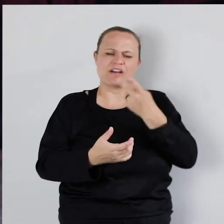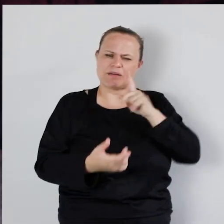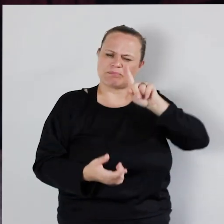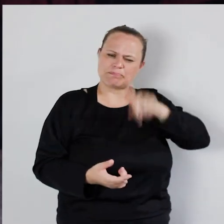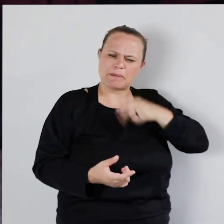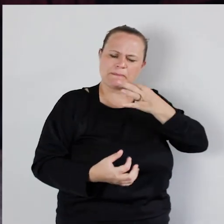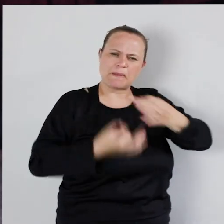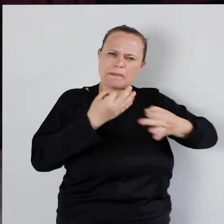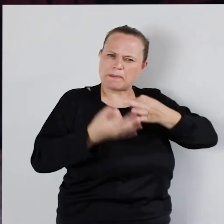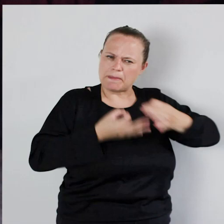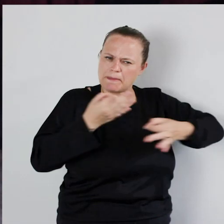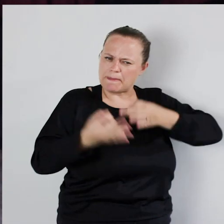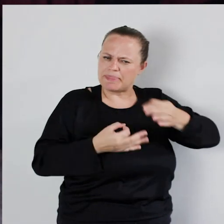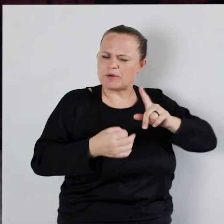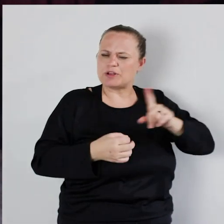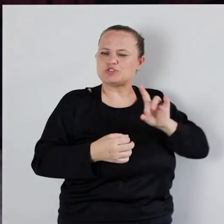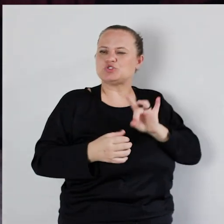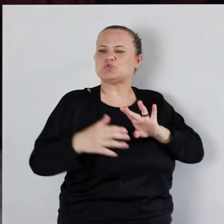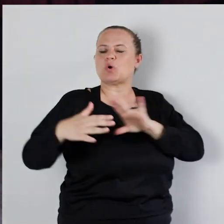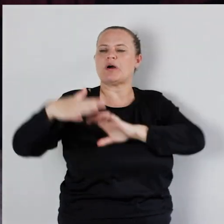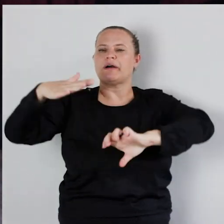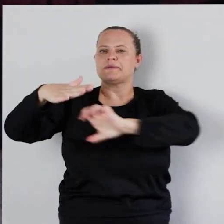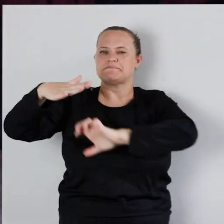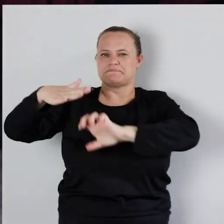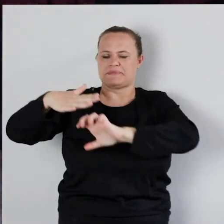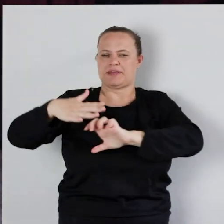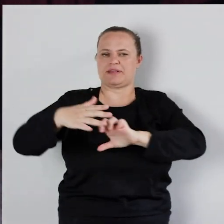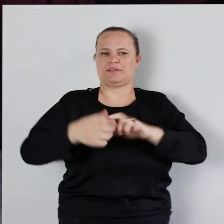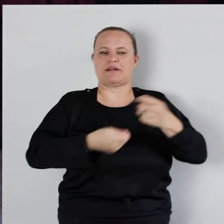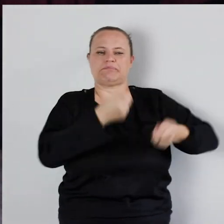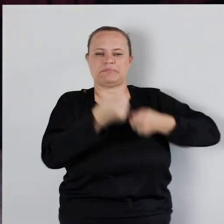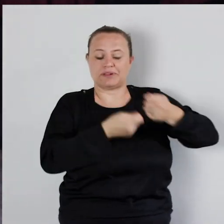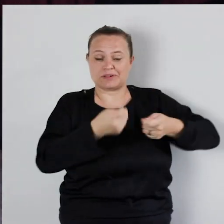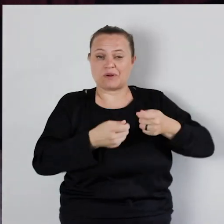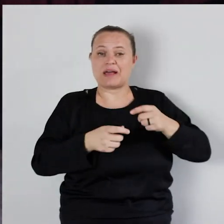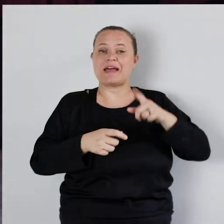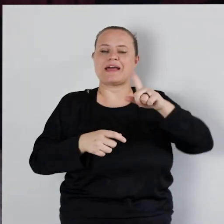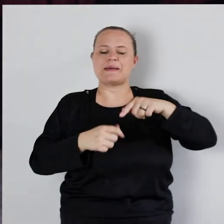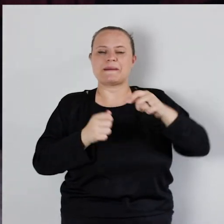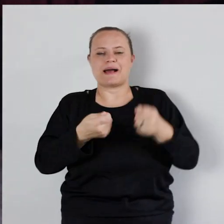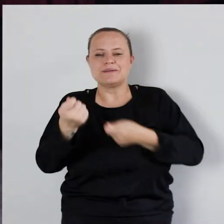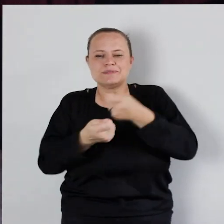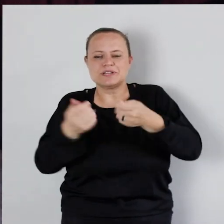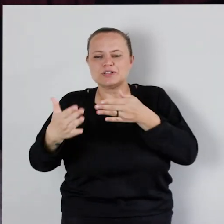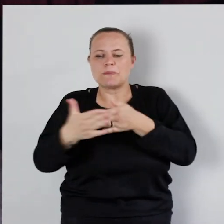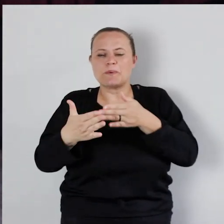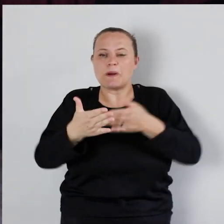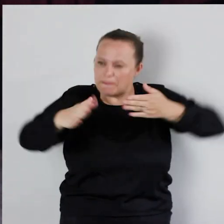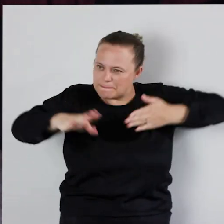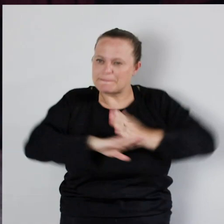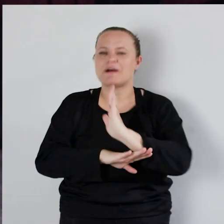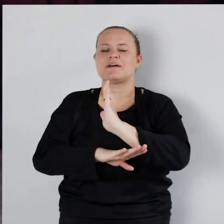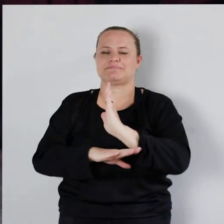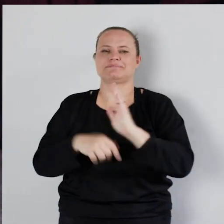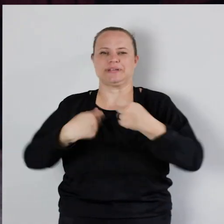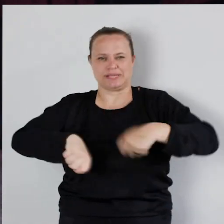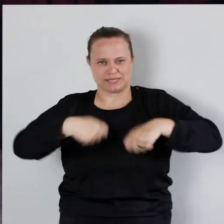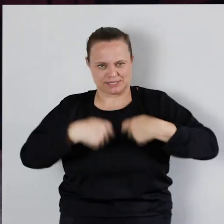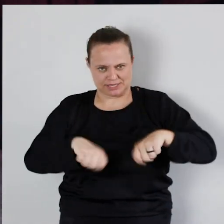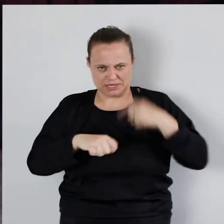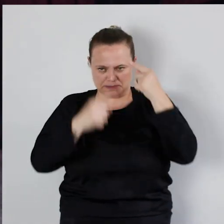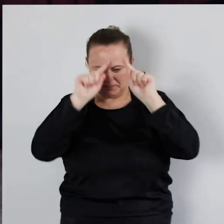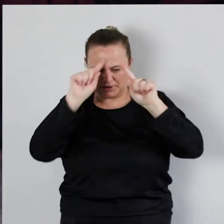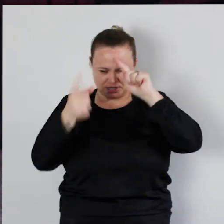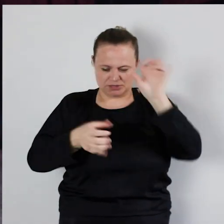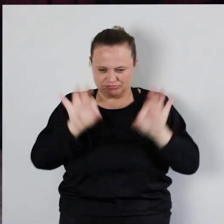com uma crítica a essa perspectiva dominante que é o gerencialismo da administração, que muitas vezes ele extrapola o espaço da